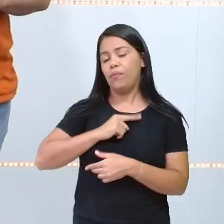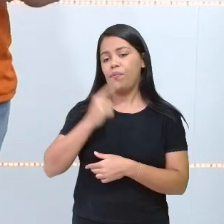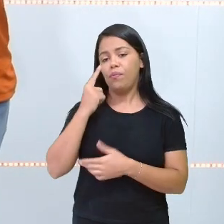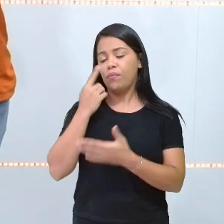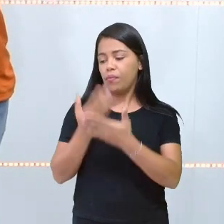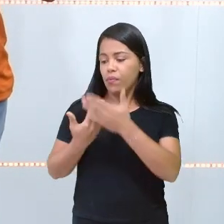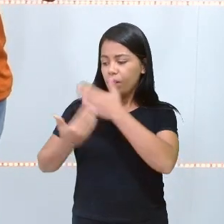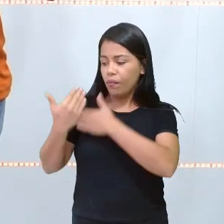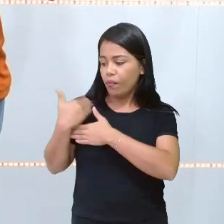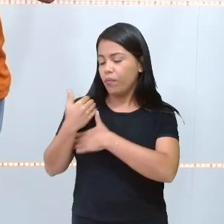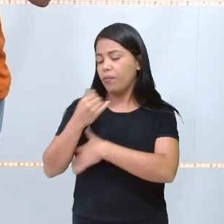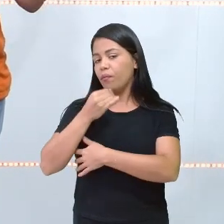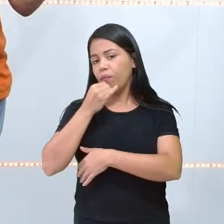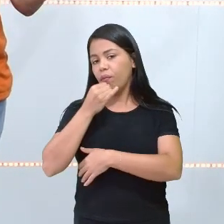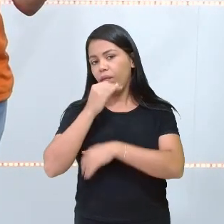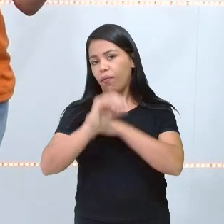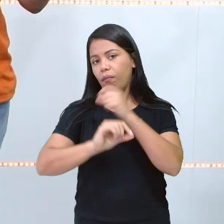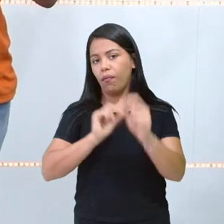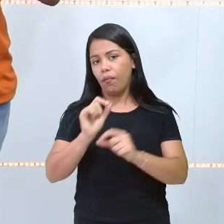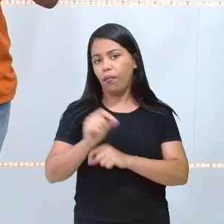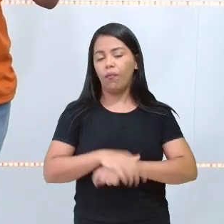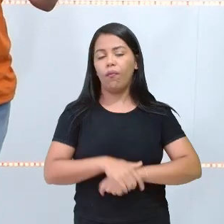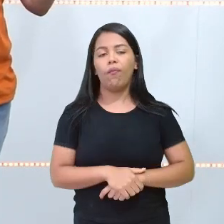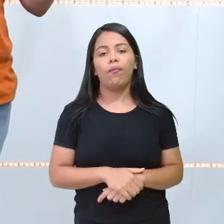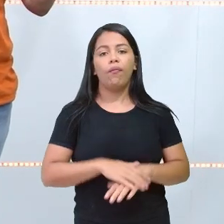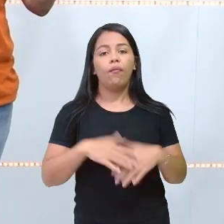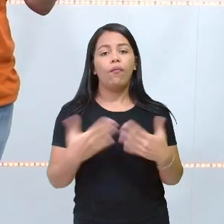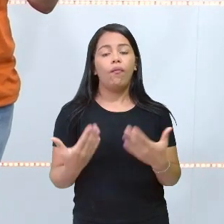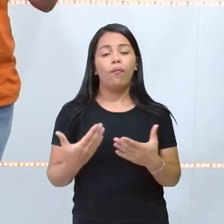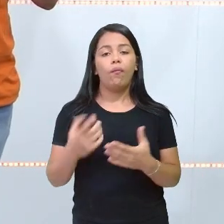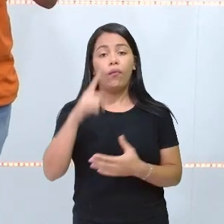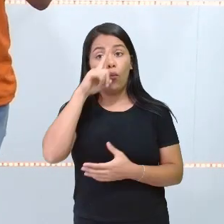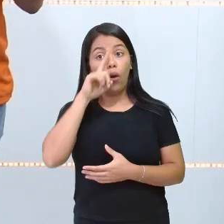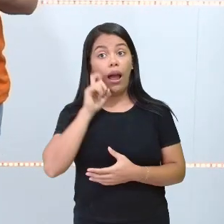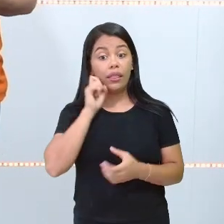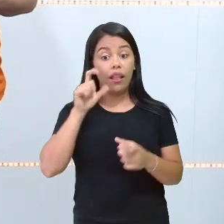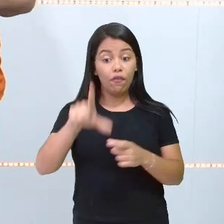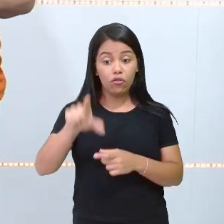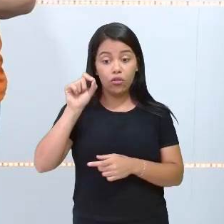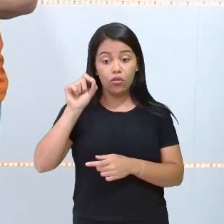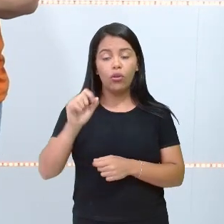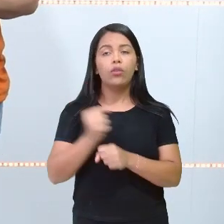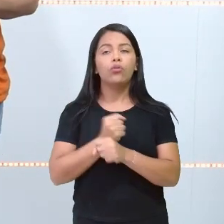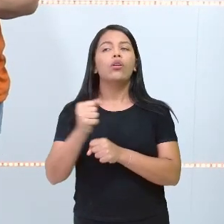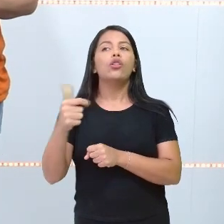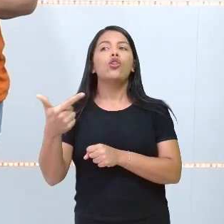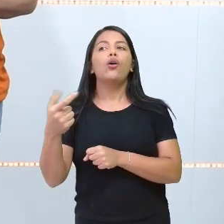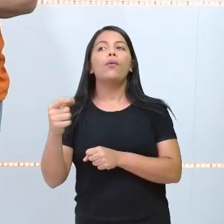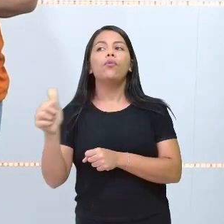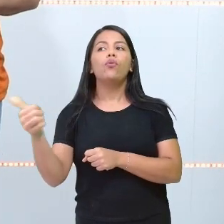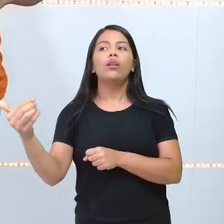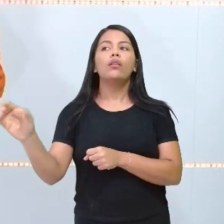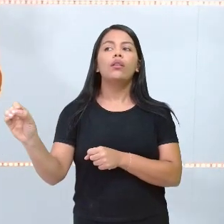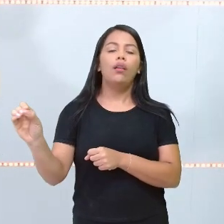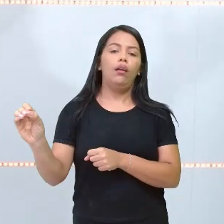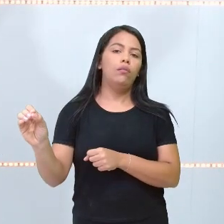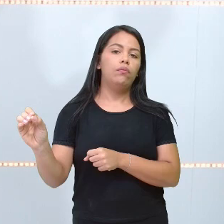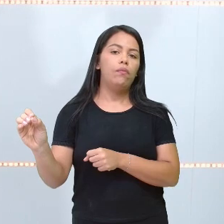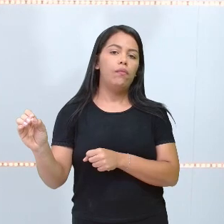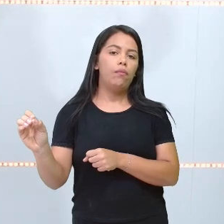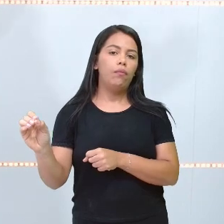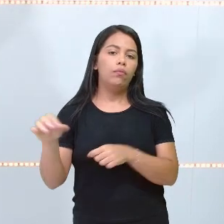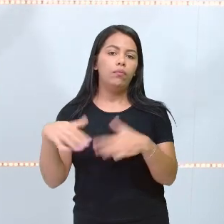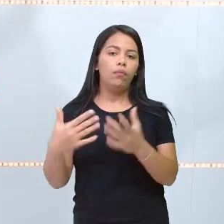exemplo, que o Catar foi escolhido em 2010 para ser a sede da Copa do Mundo. Então,